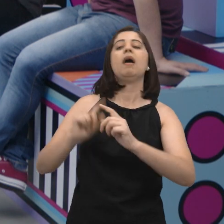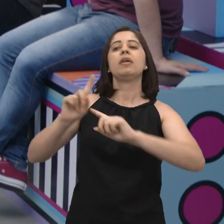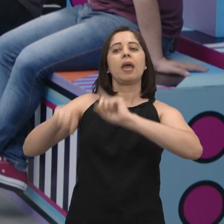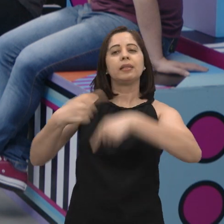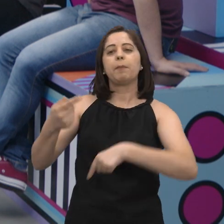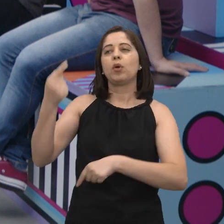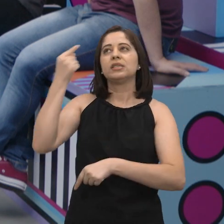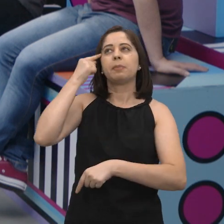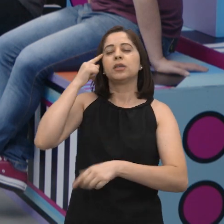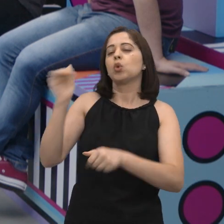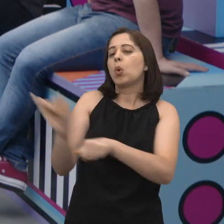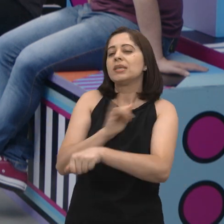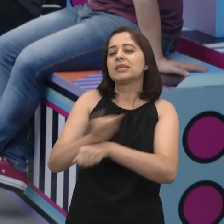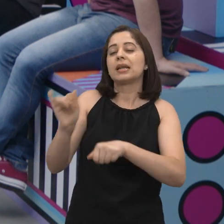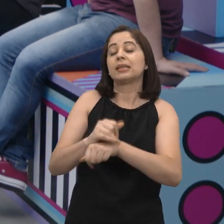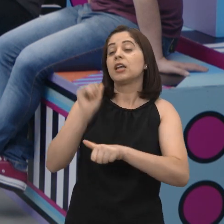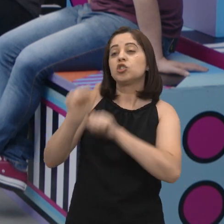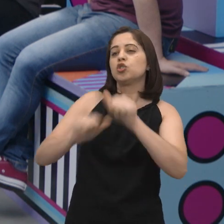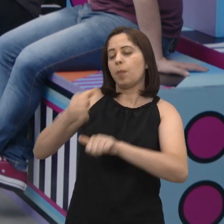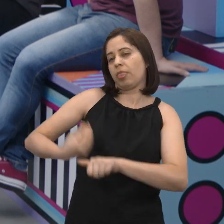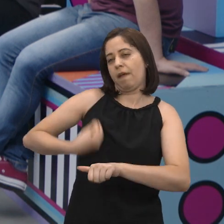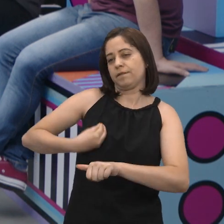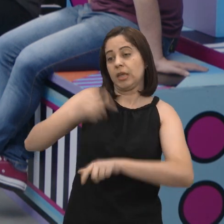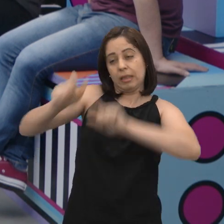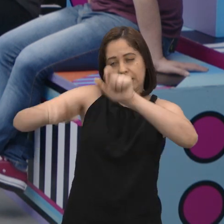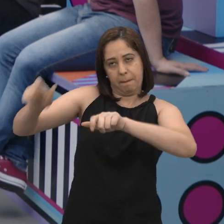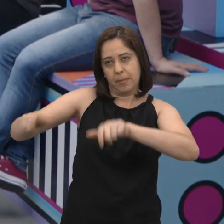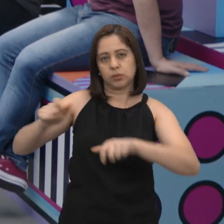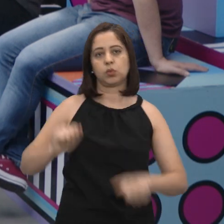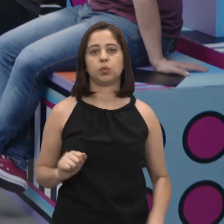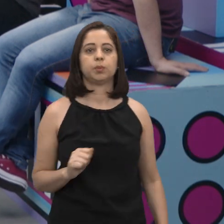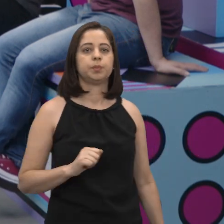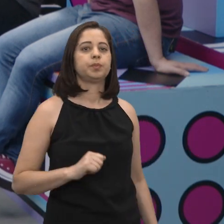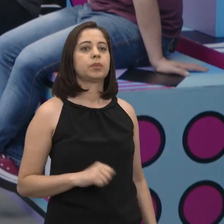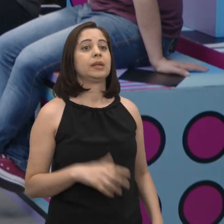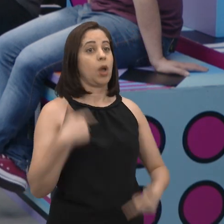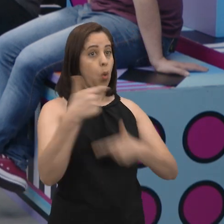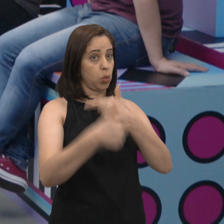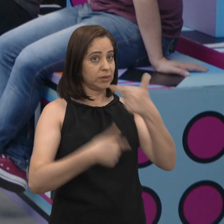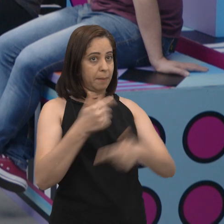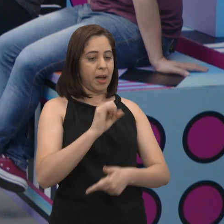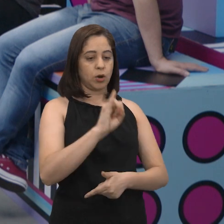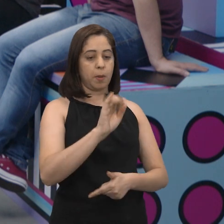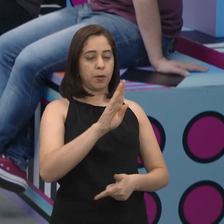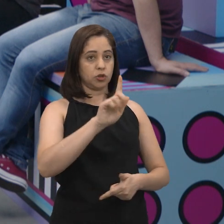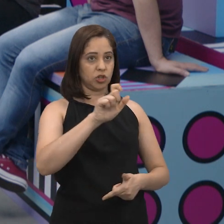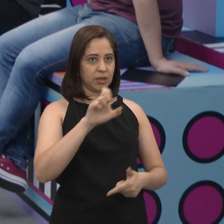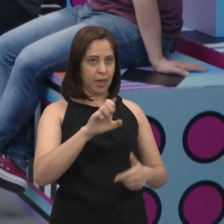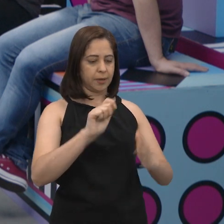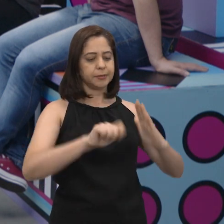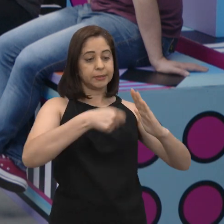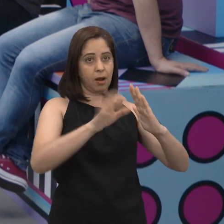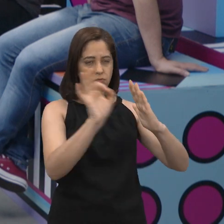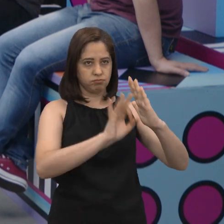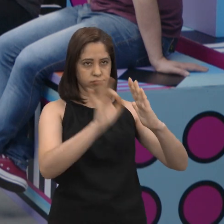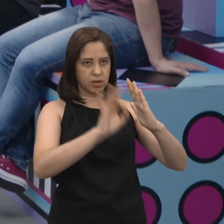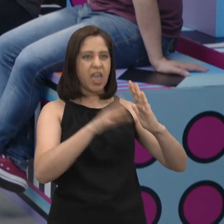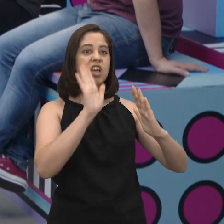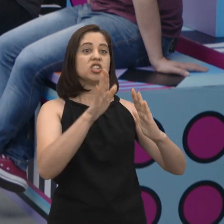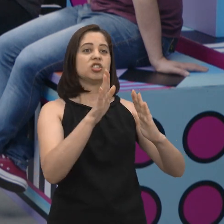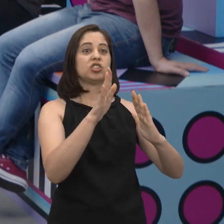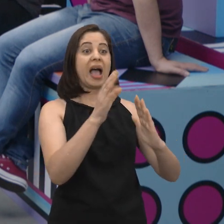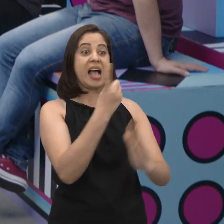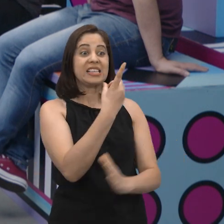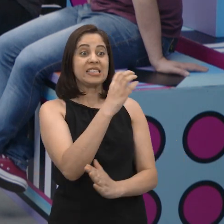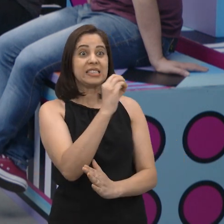políticas públicas, formas de mudar essa realidade? Sim, com certeza. Bom, o trabalho do IBGE é um trabalho que já vem aí de quase um século,